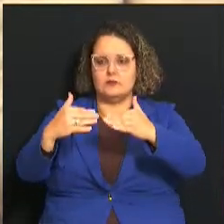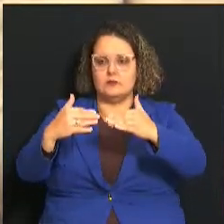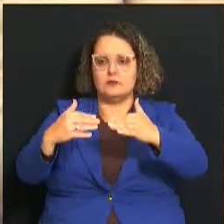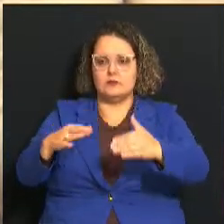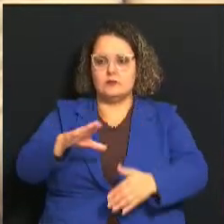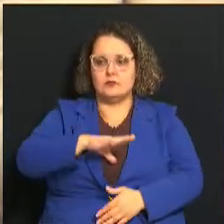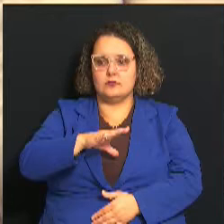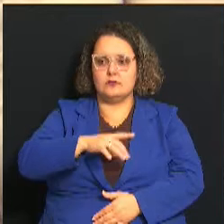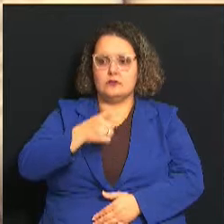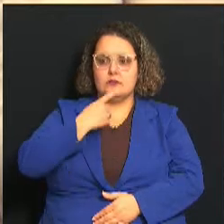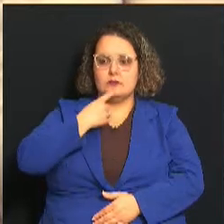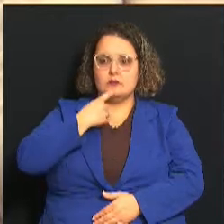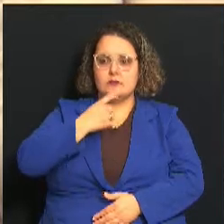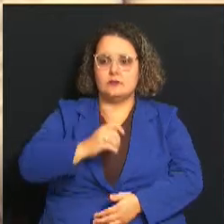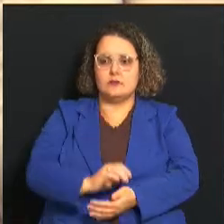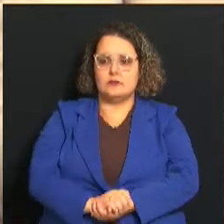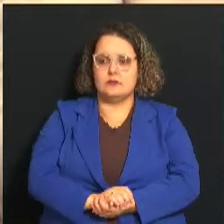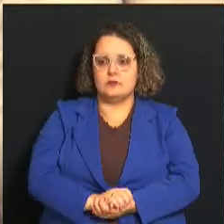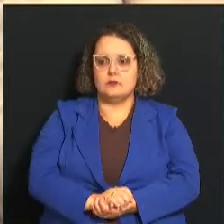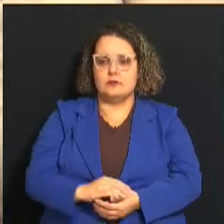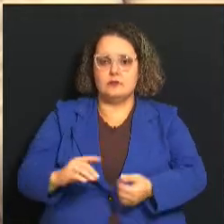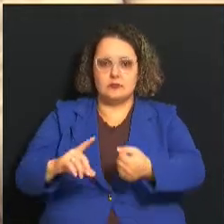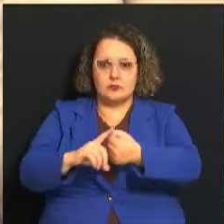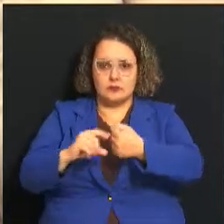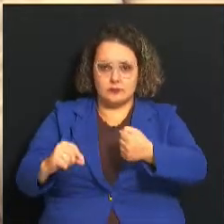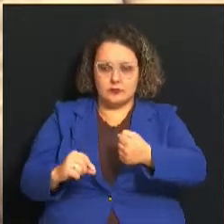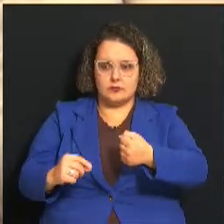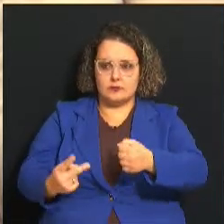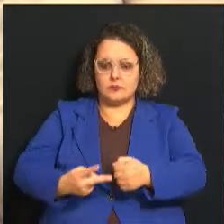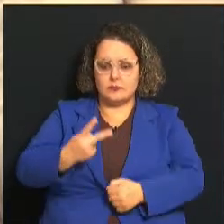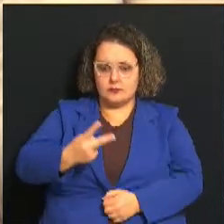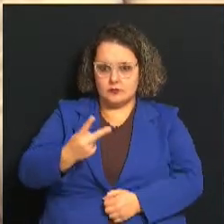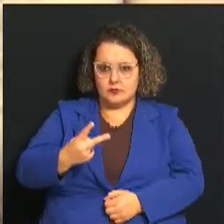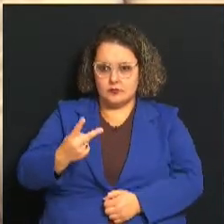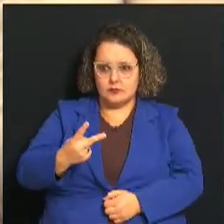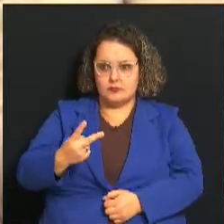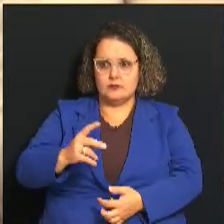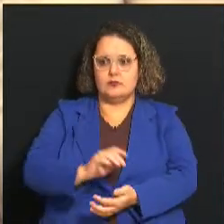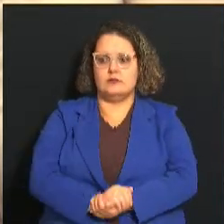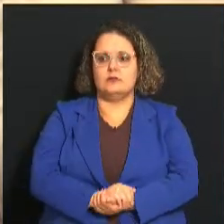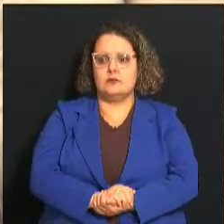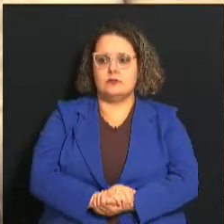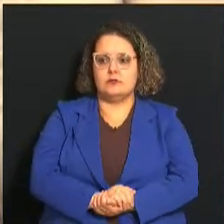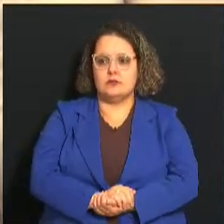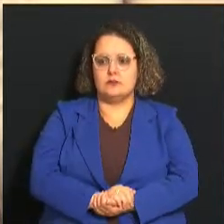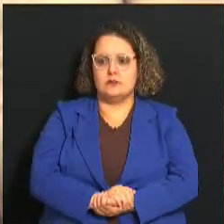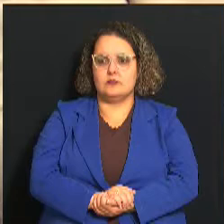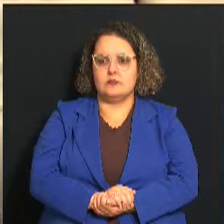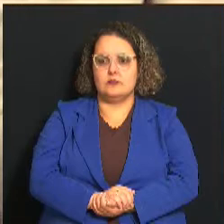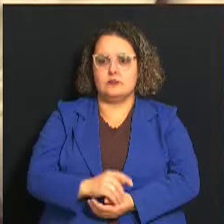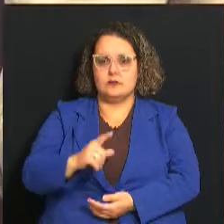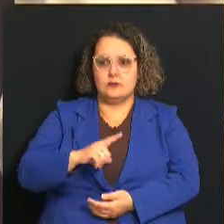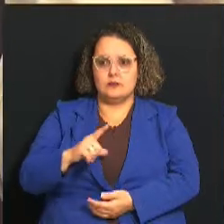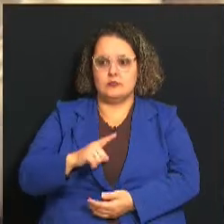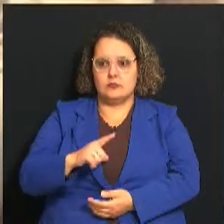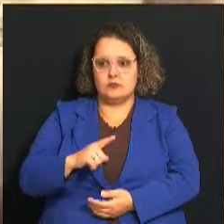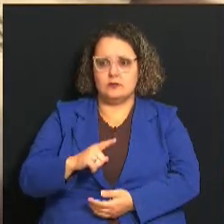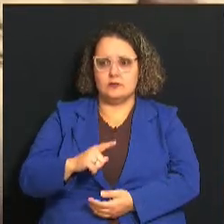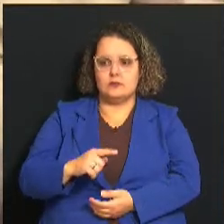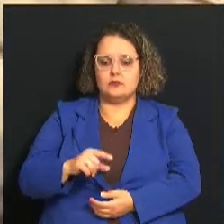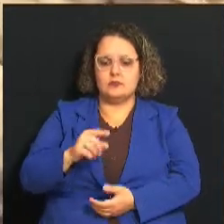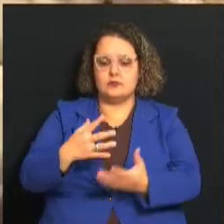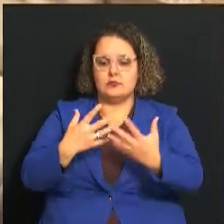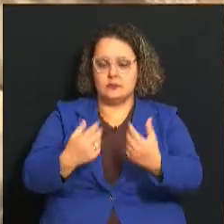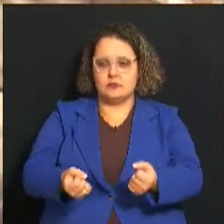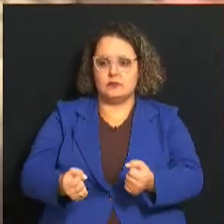Campinas. Artigo 2º. A Frente Parlamentar Ambientalista terá vigência nos termos do artigo 90-C